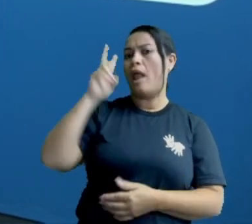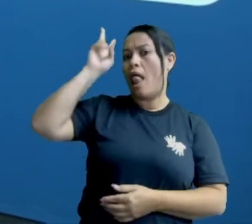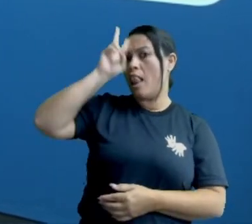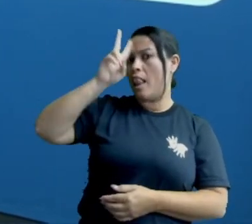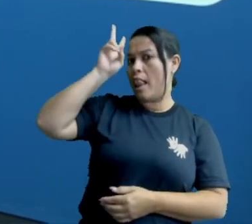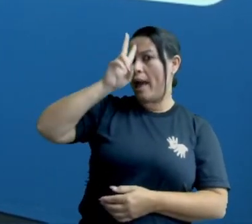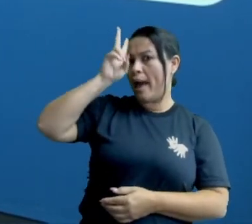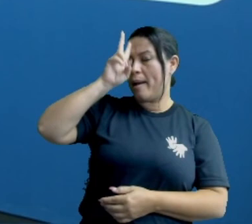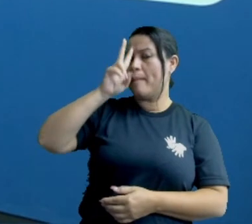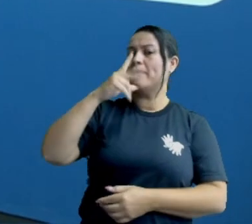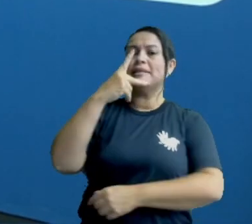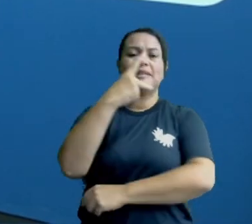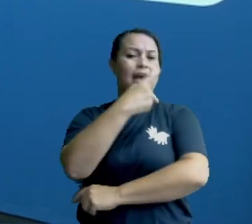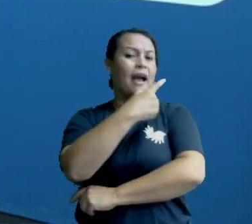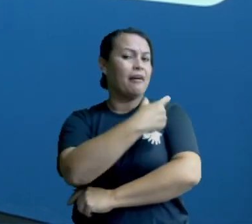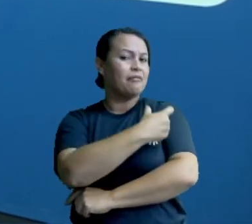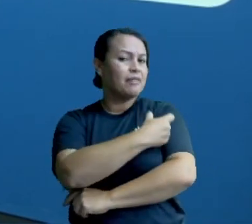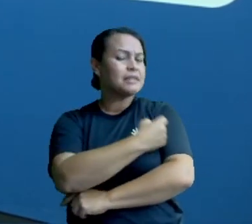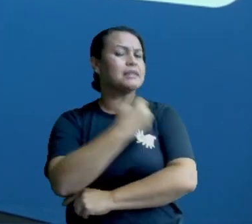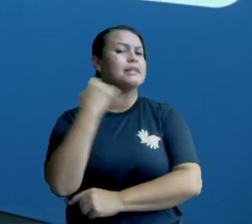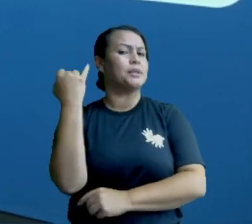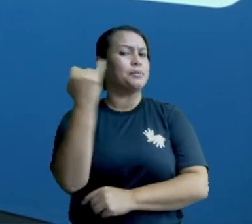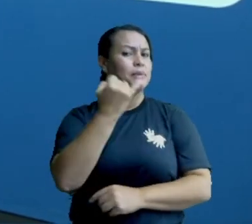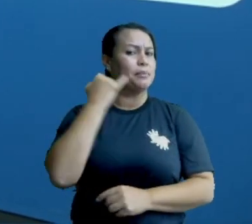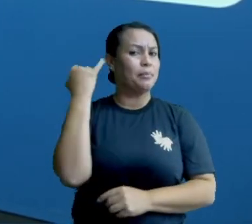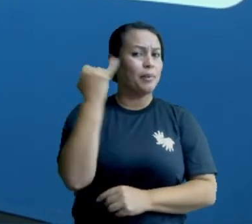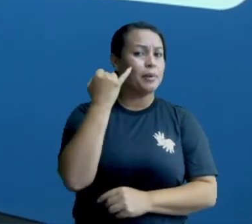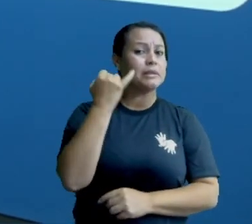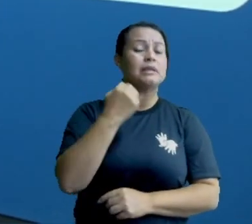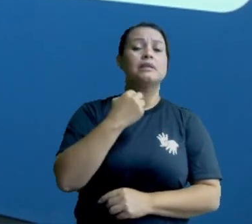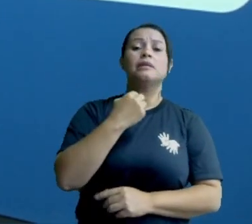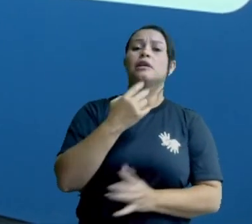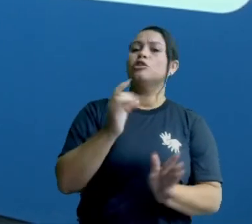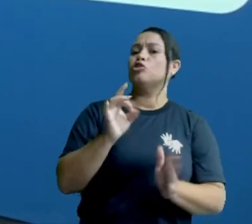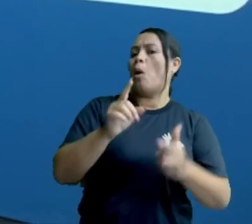lembre-se, a vacinação é muito importante, não